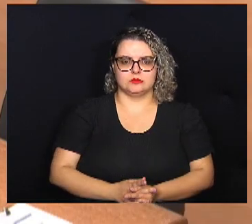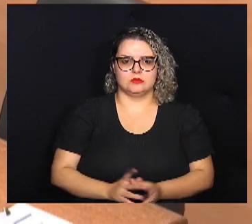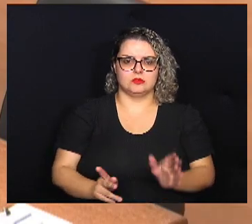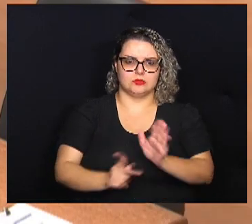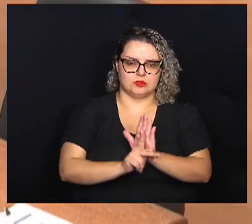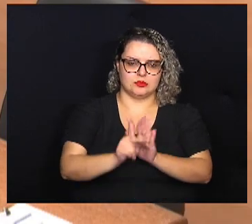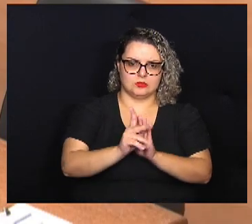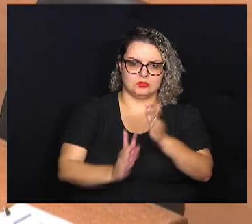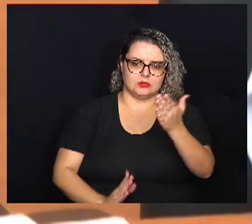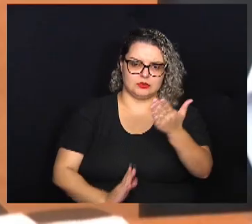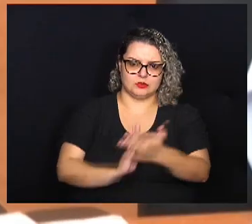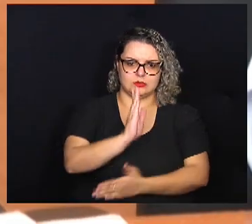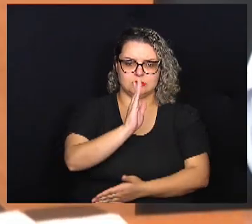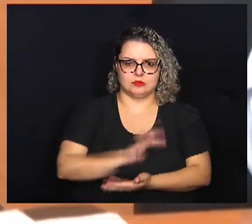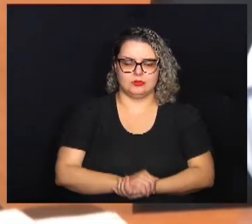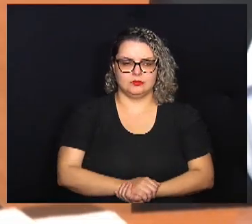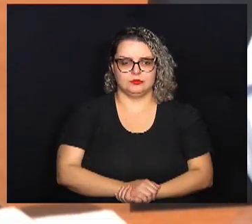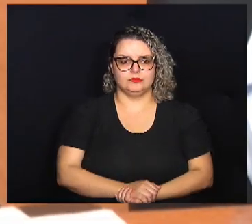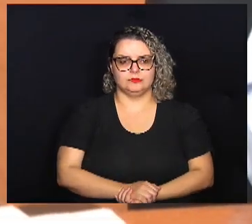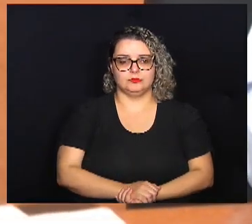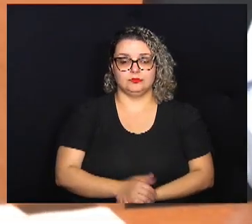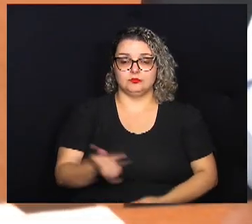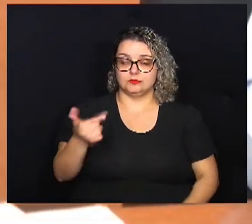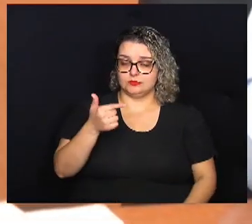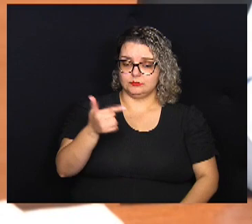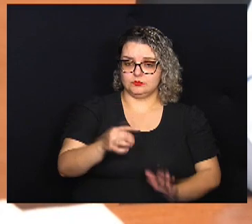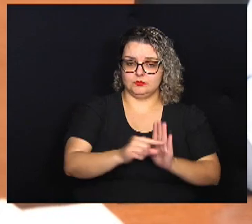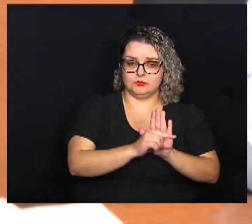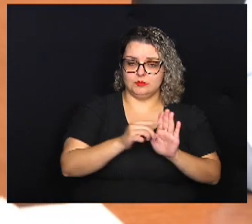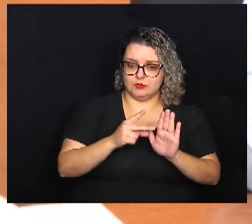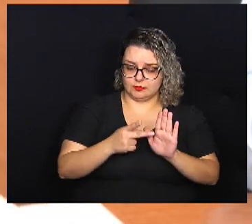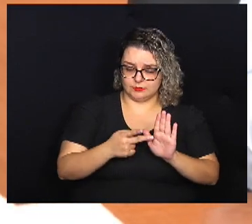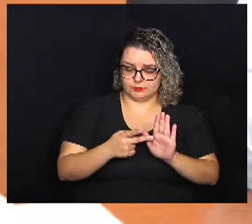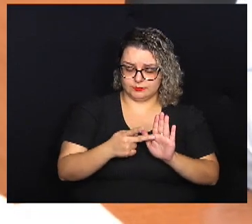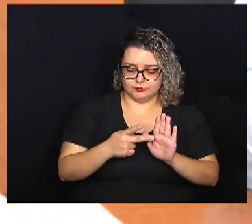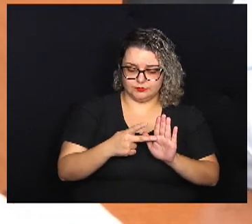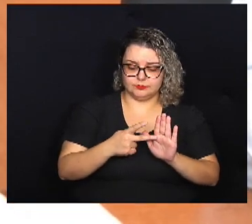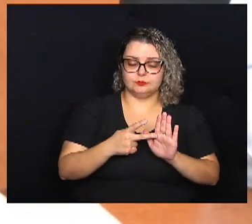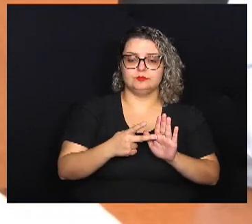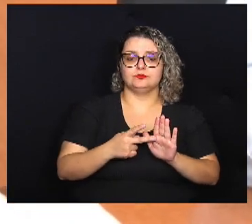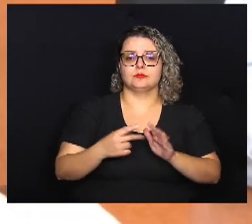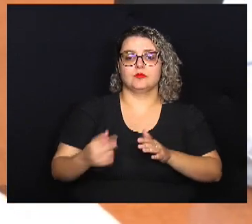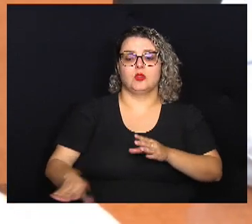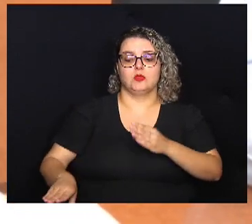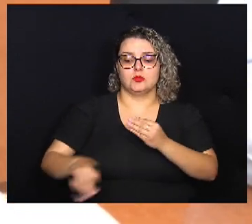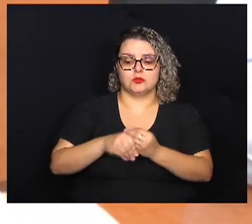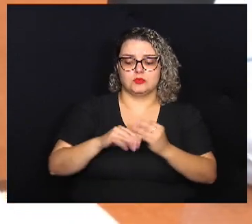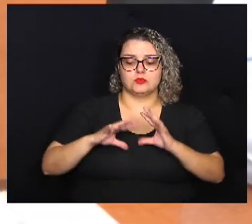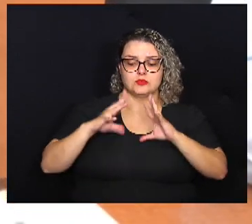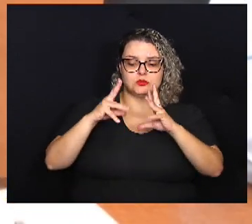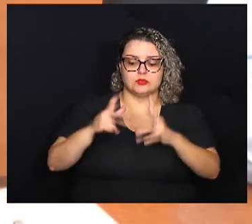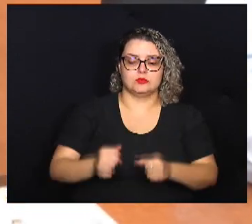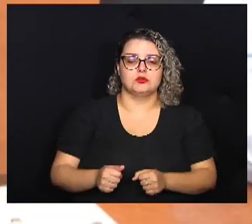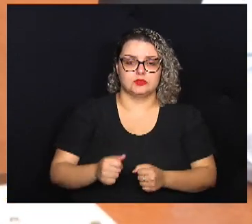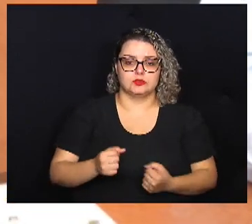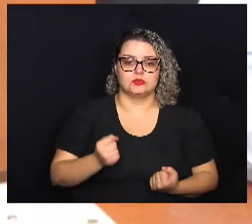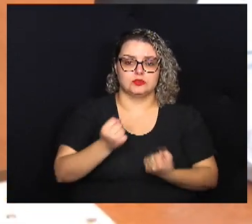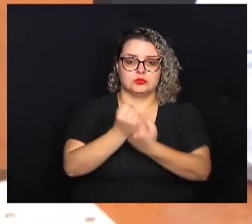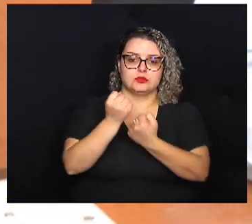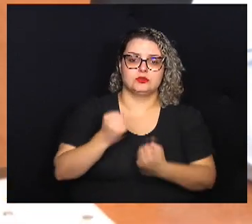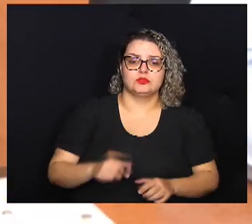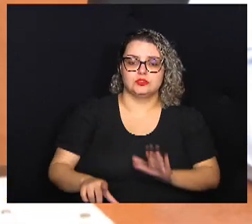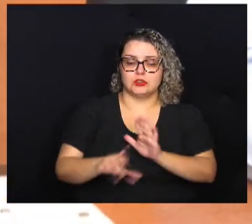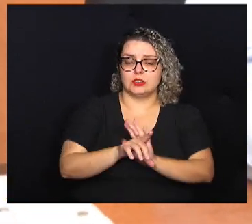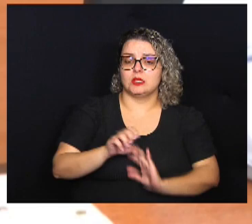está aprovado. O segundo item que foi analisado foi o substitutivo total ao projeto de lei ordinário